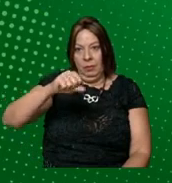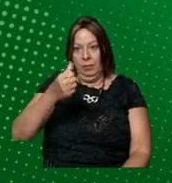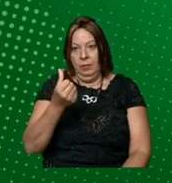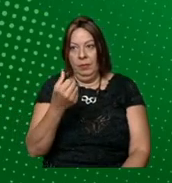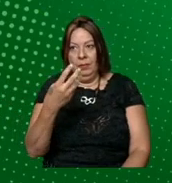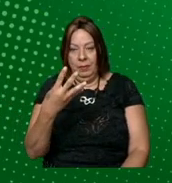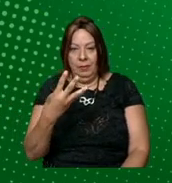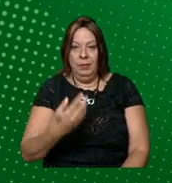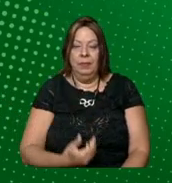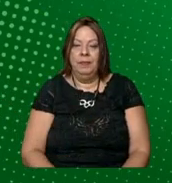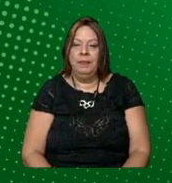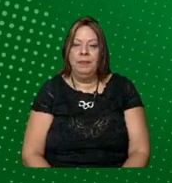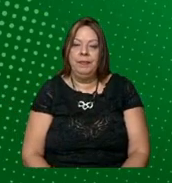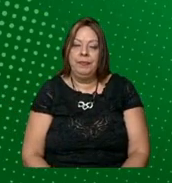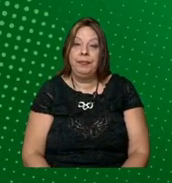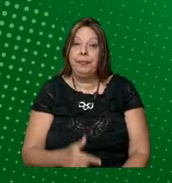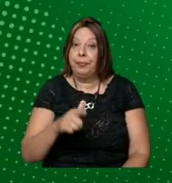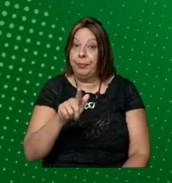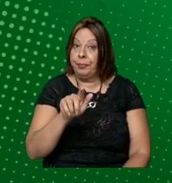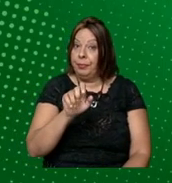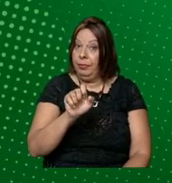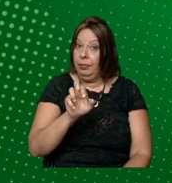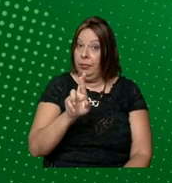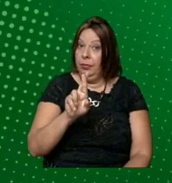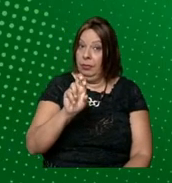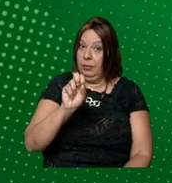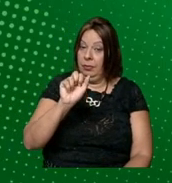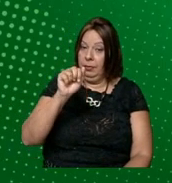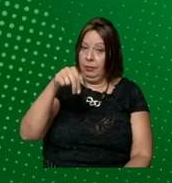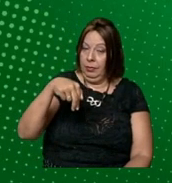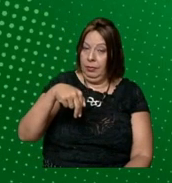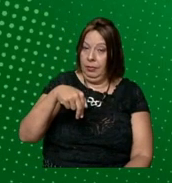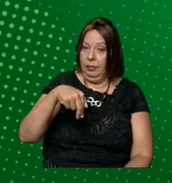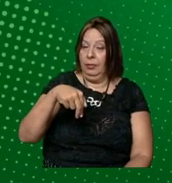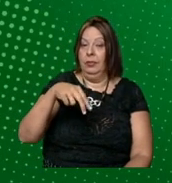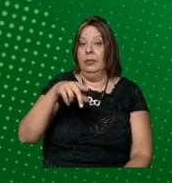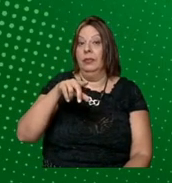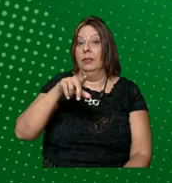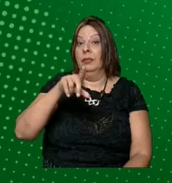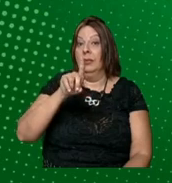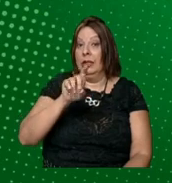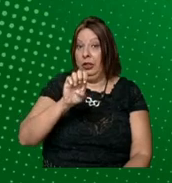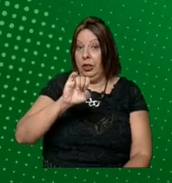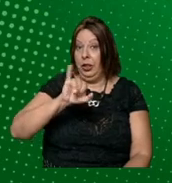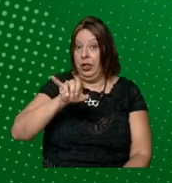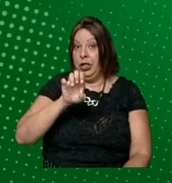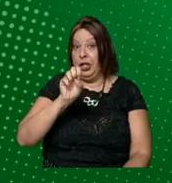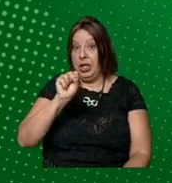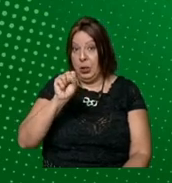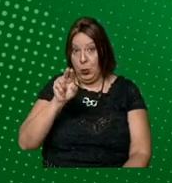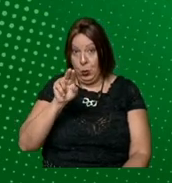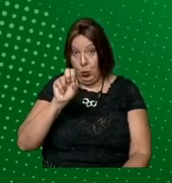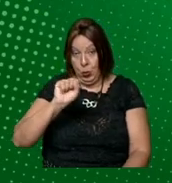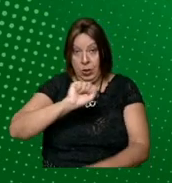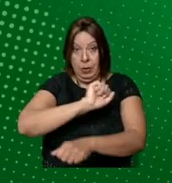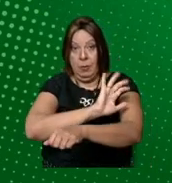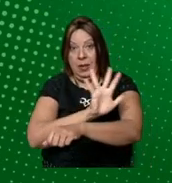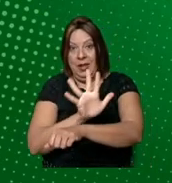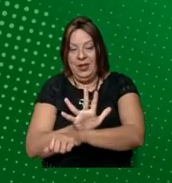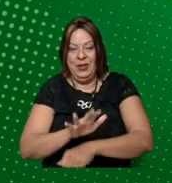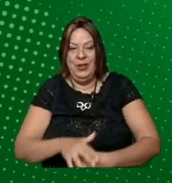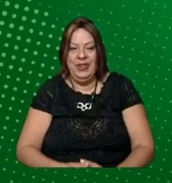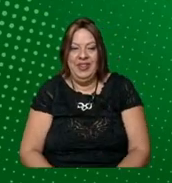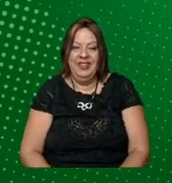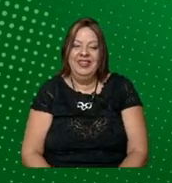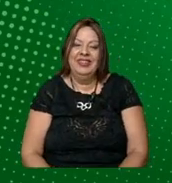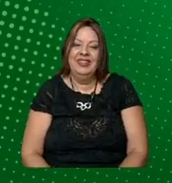519864. 519864, levou R$500. O Gerson de Jesus, aí da Barra dos Coqueiros. Garantiu aí com